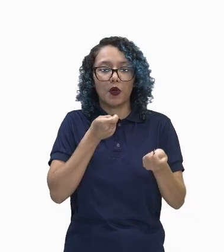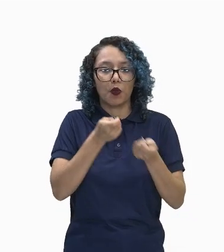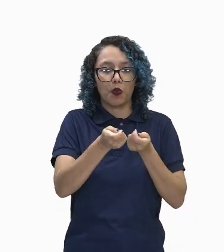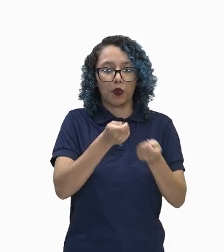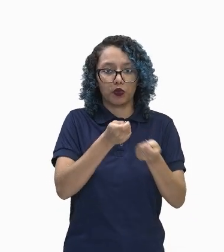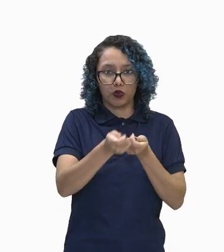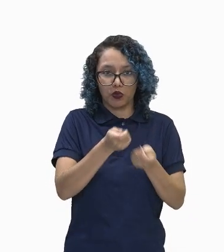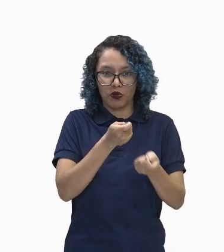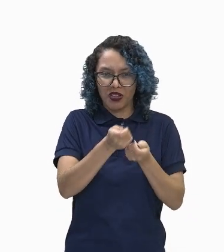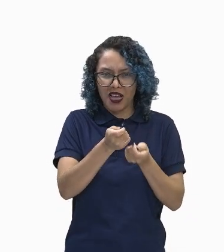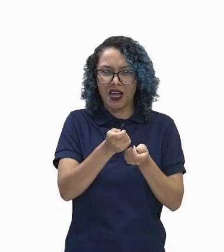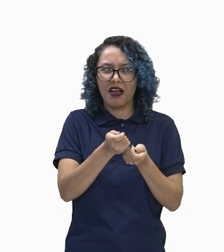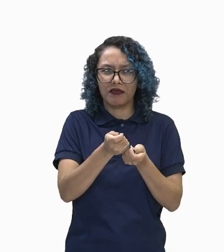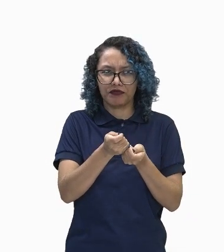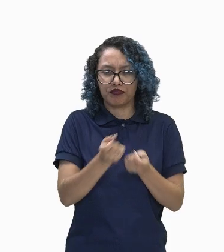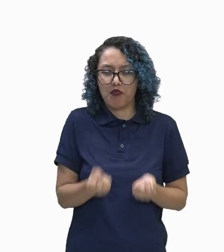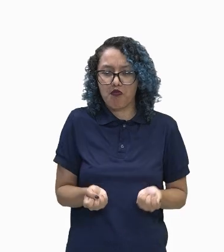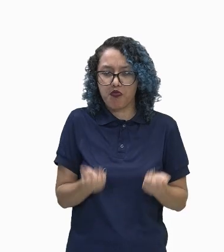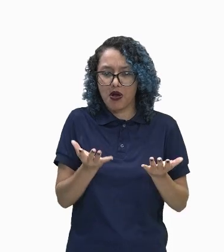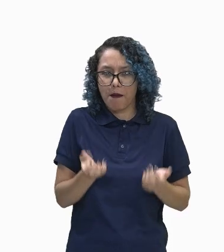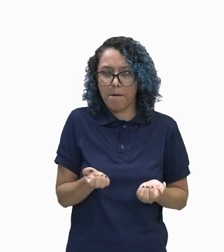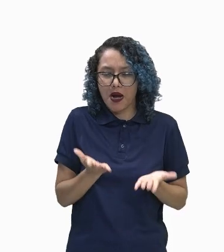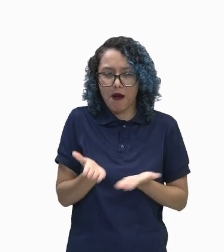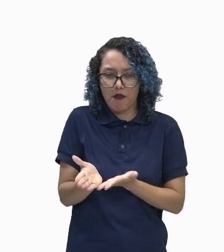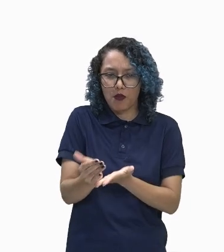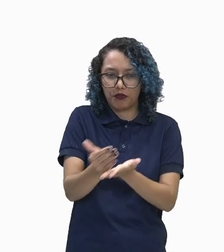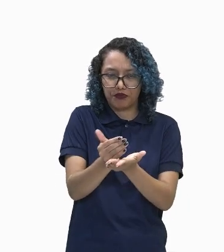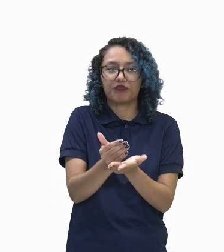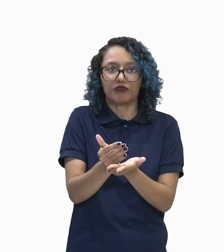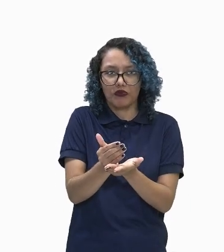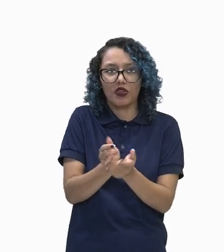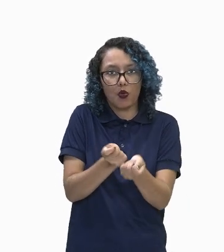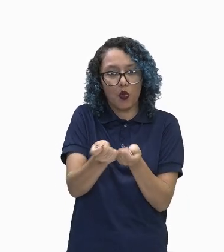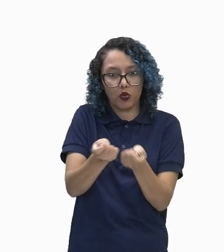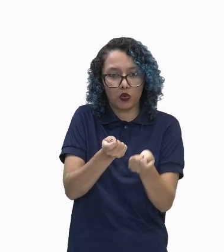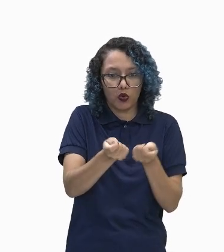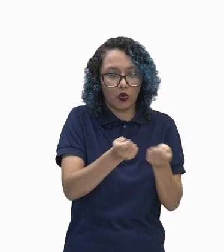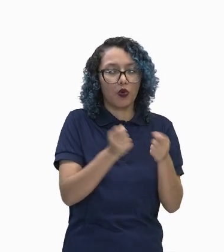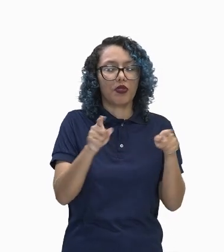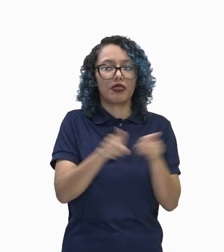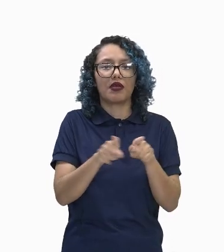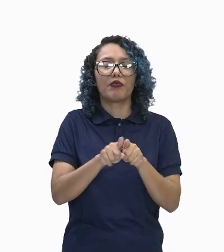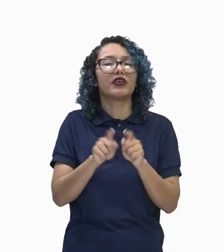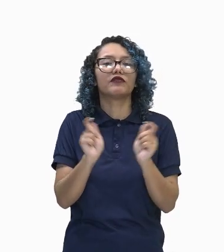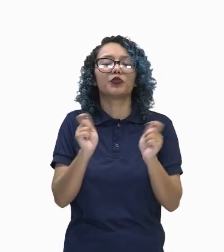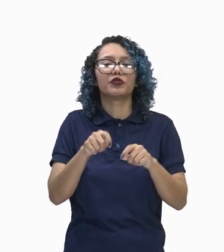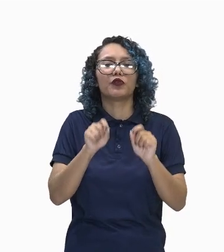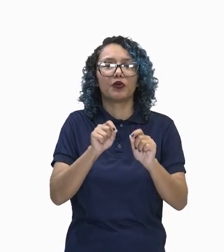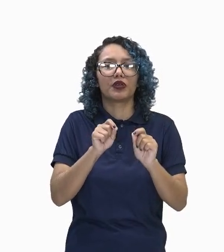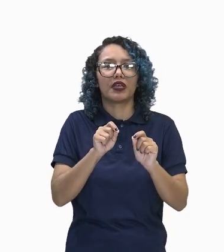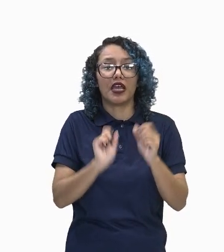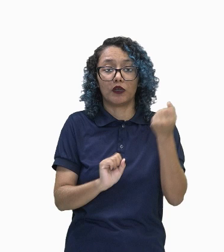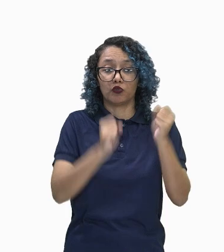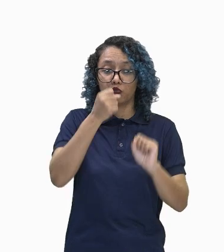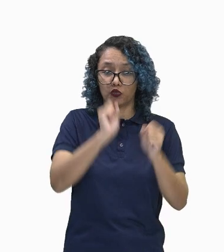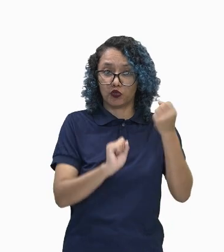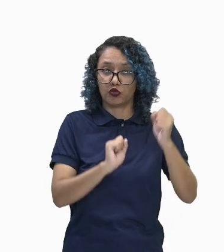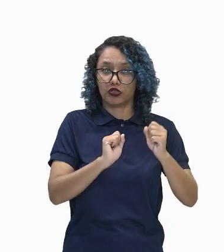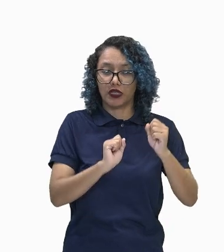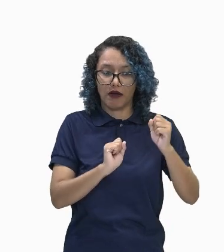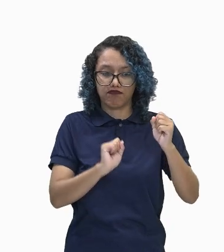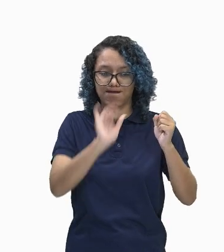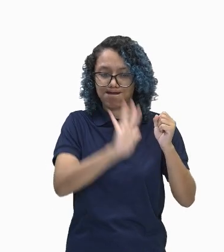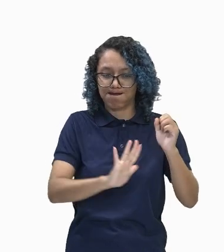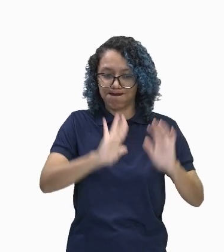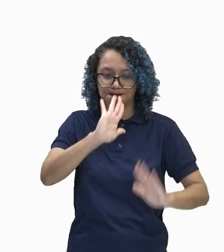gastos dos funcionários públicos, fez com que desenvolvesse a indústria nacional. Ele